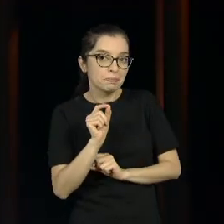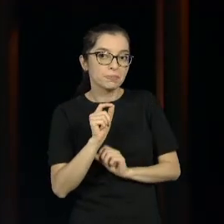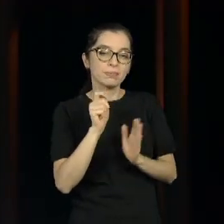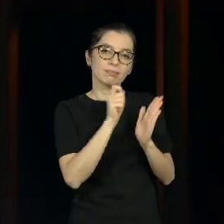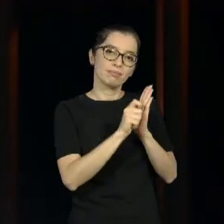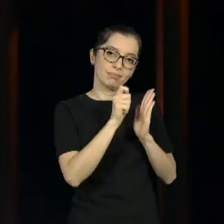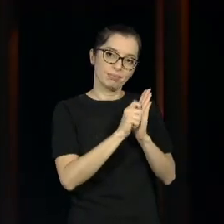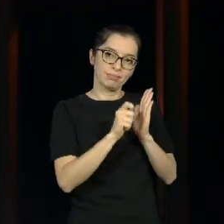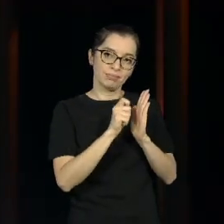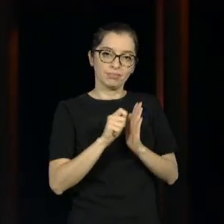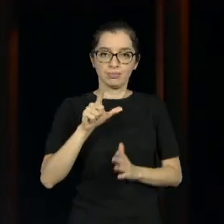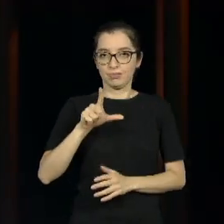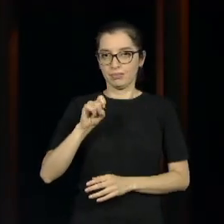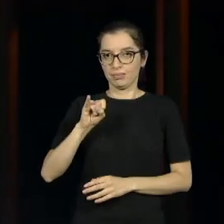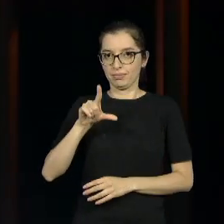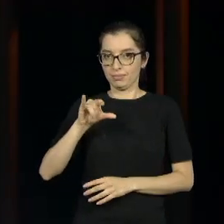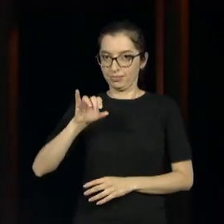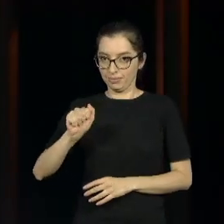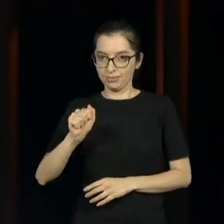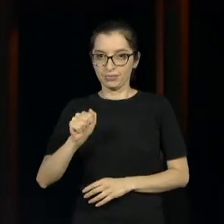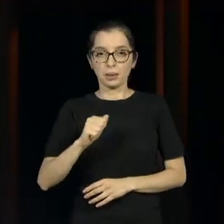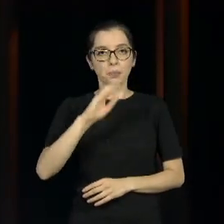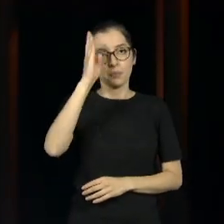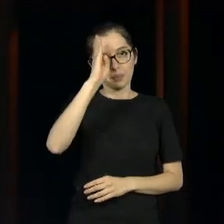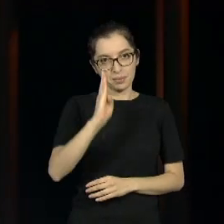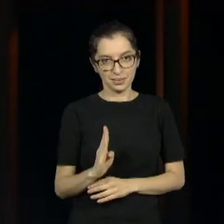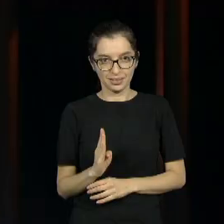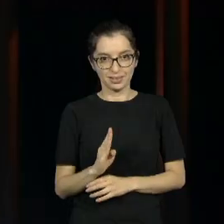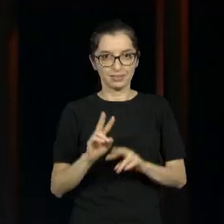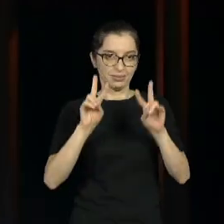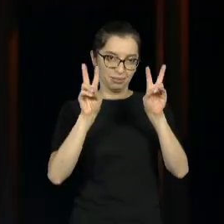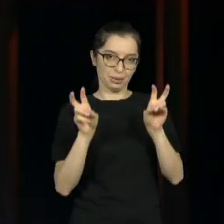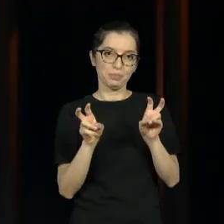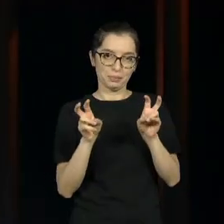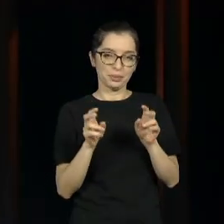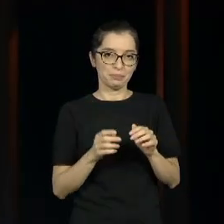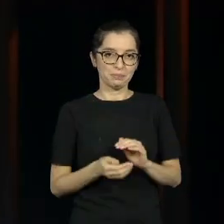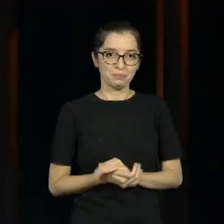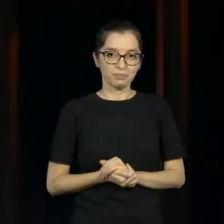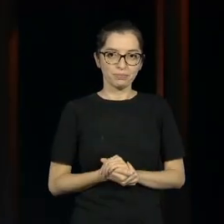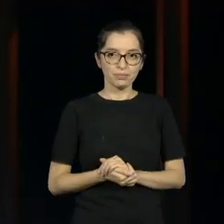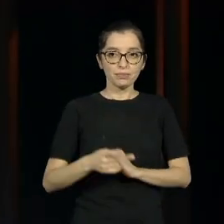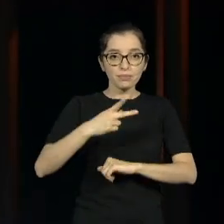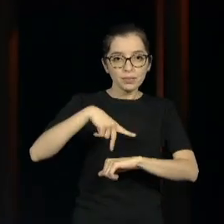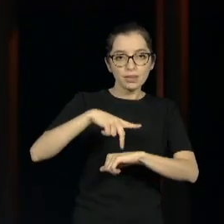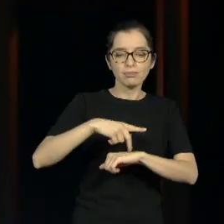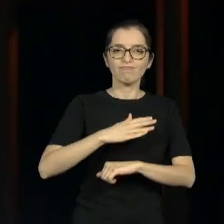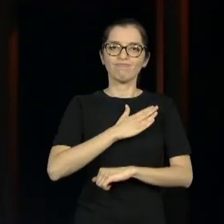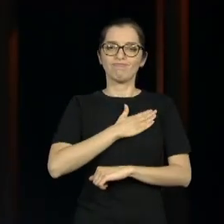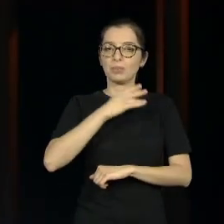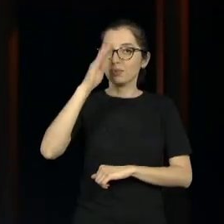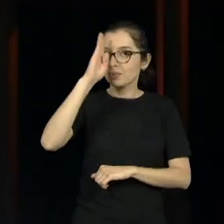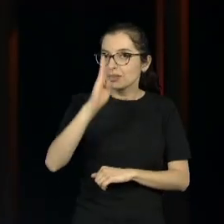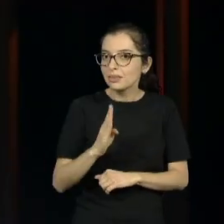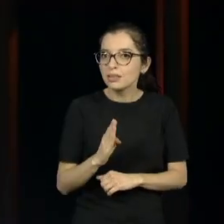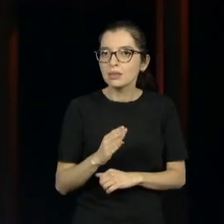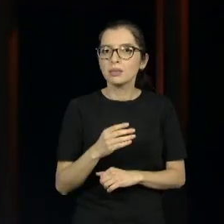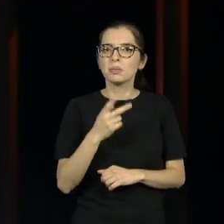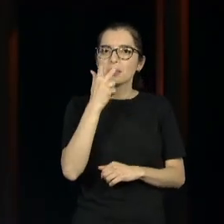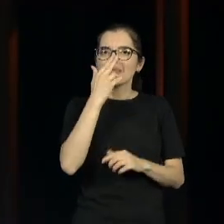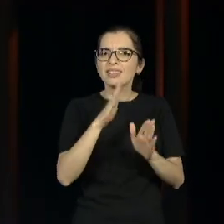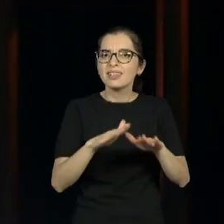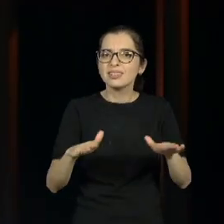Historiador a Lilian Soares o Brasil esse país que na minha visão se recusa a sair da infância